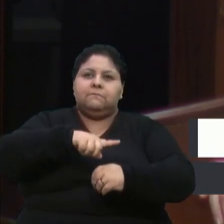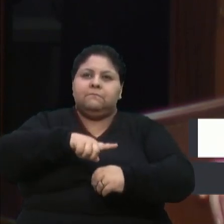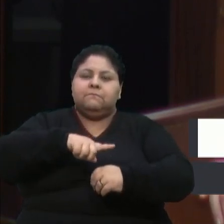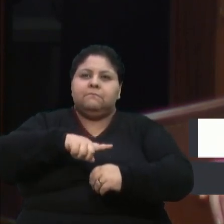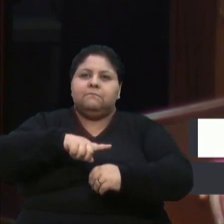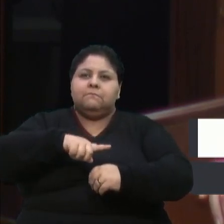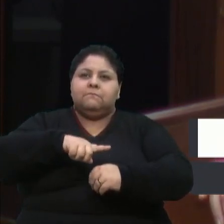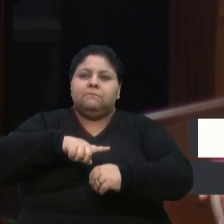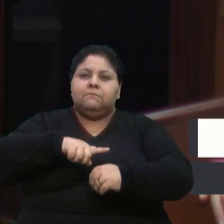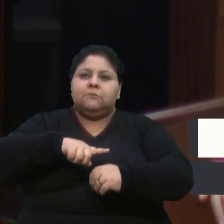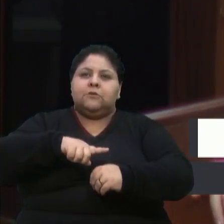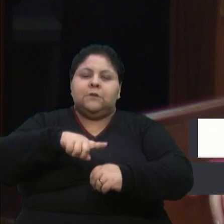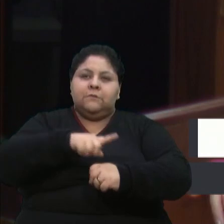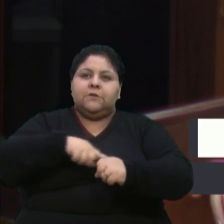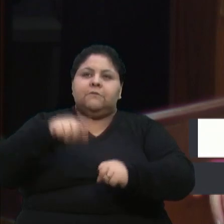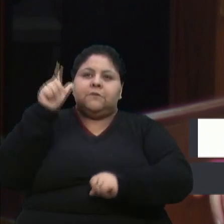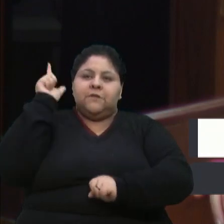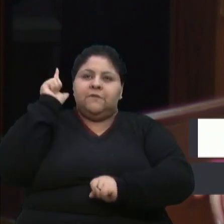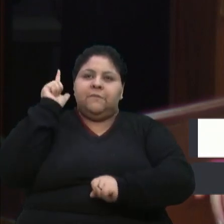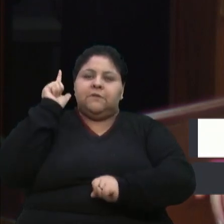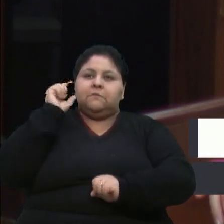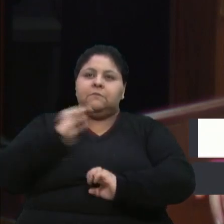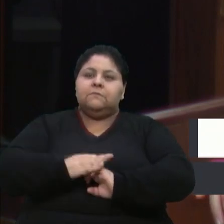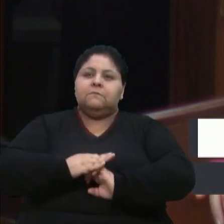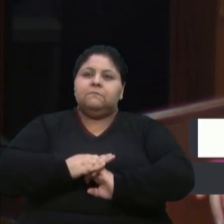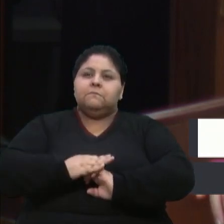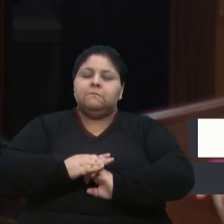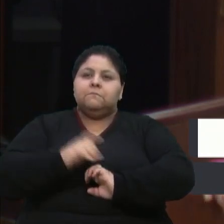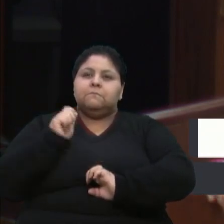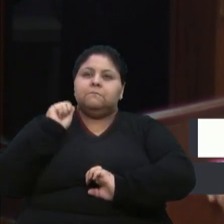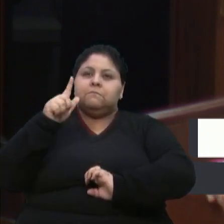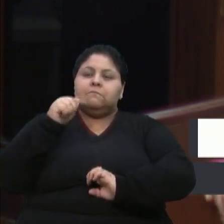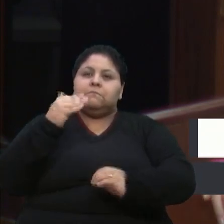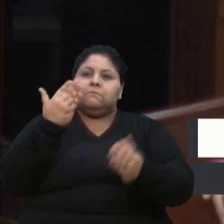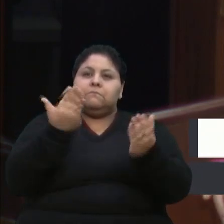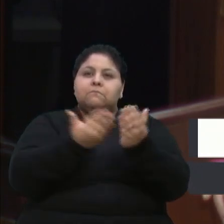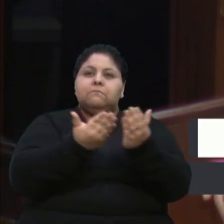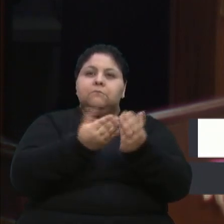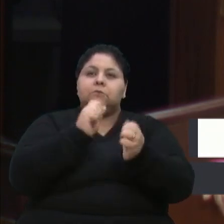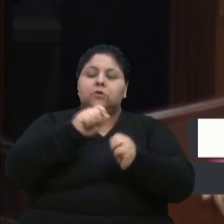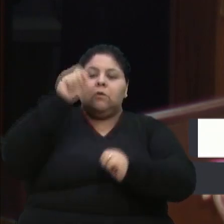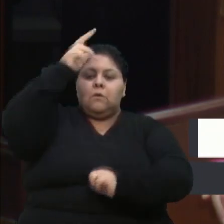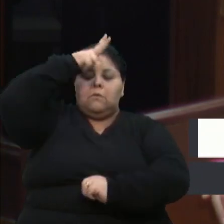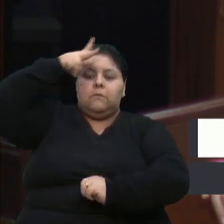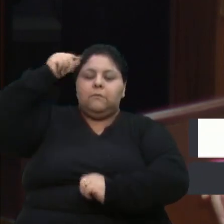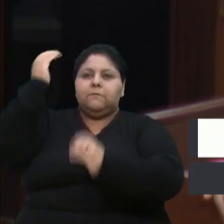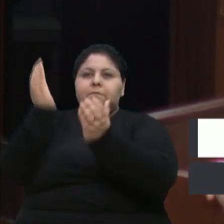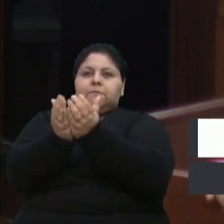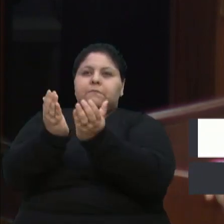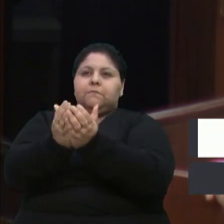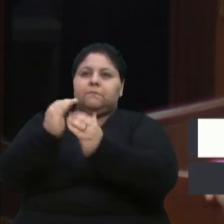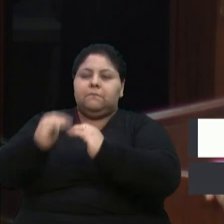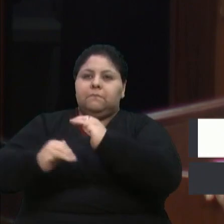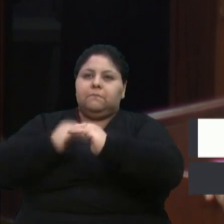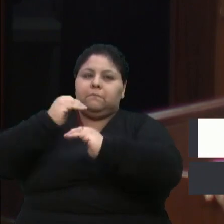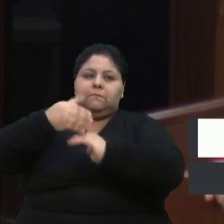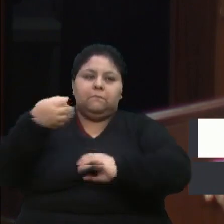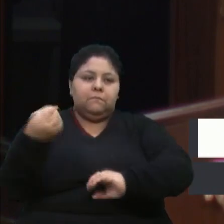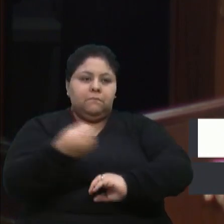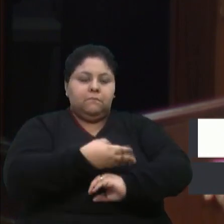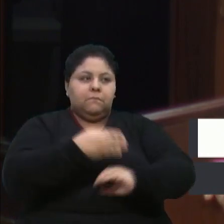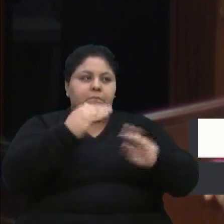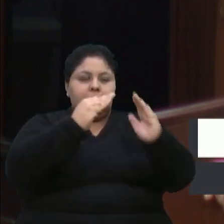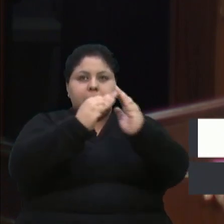Educação. Secretário, qual que é o estudo, o que a prefeitura está estudando em cima dessas novas